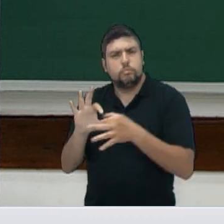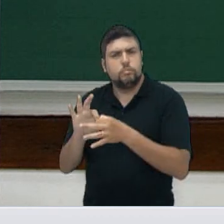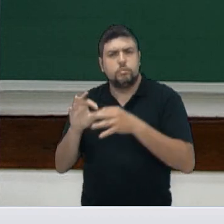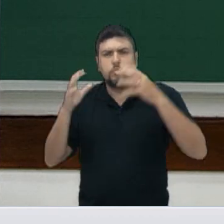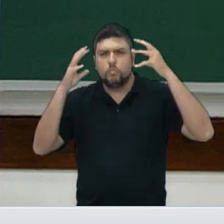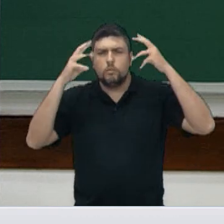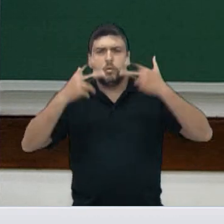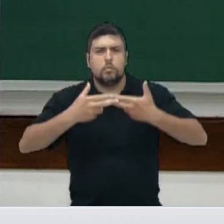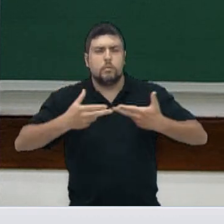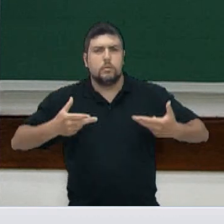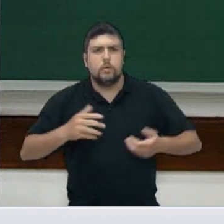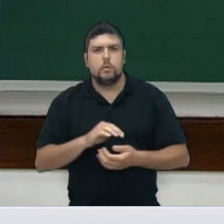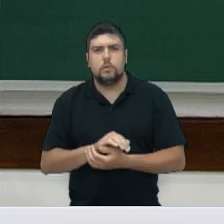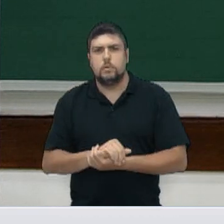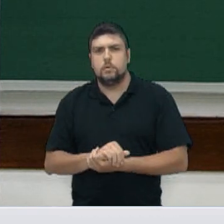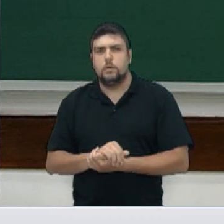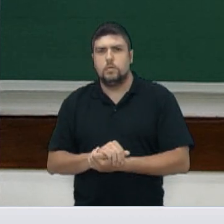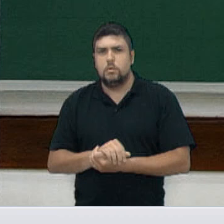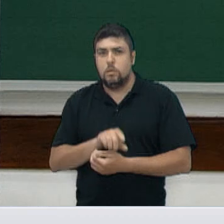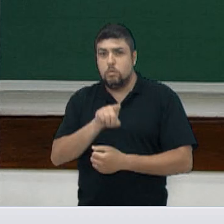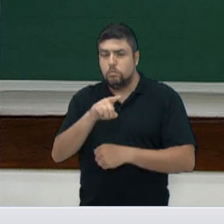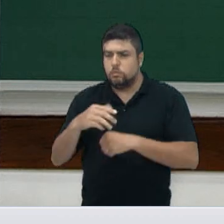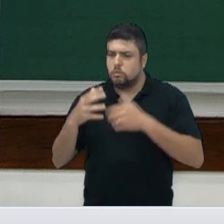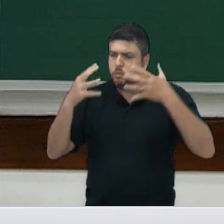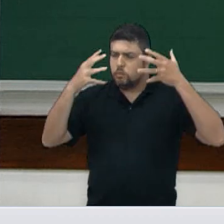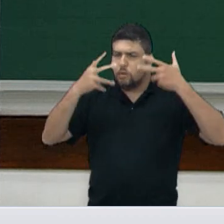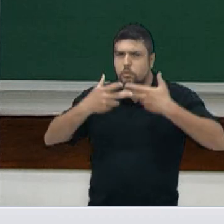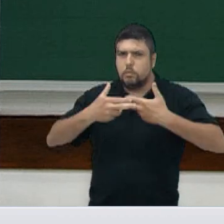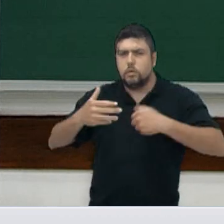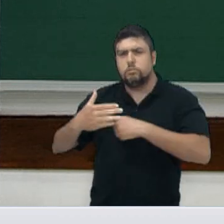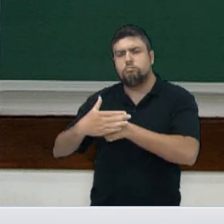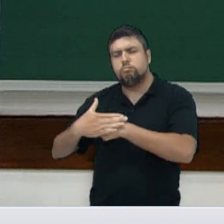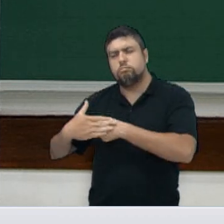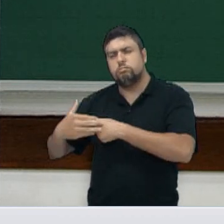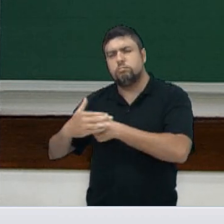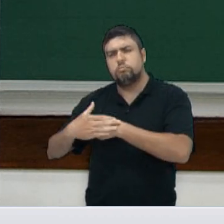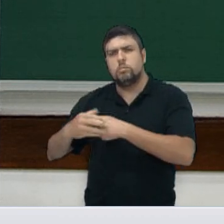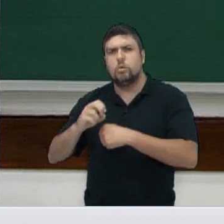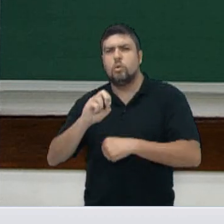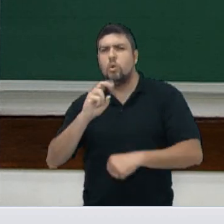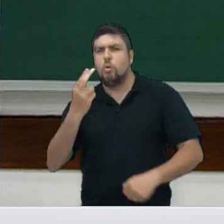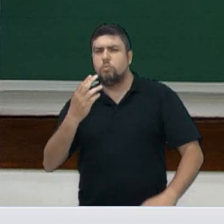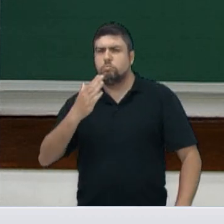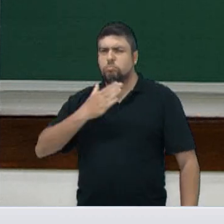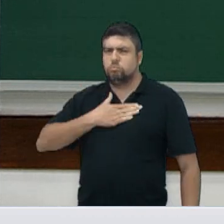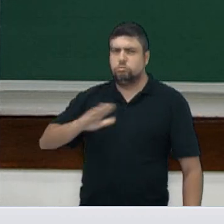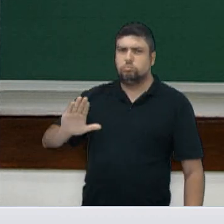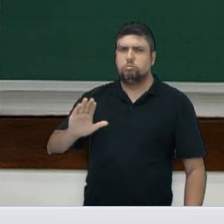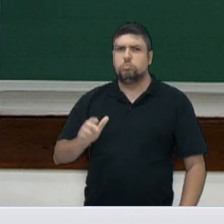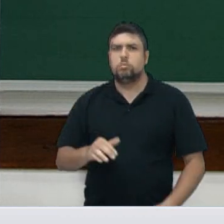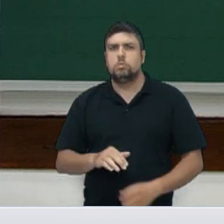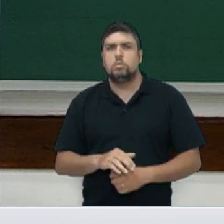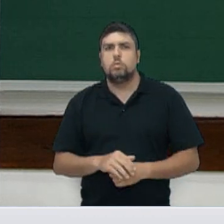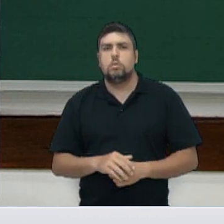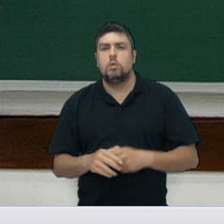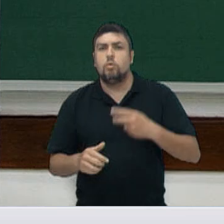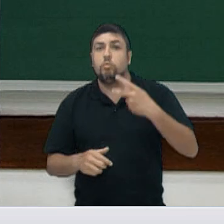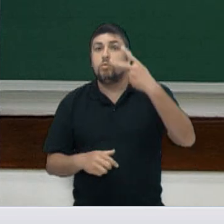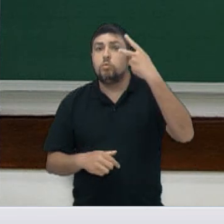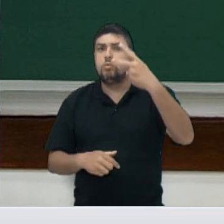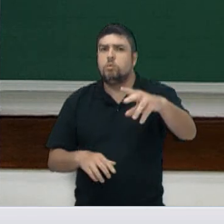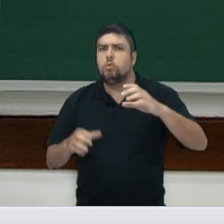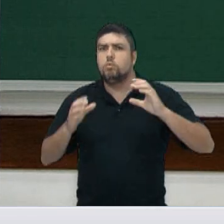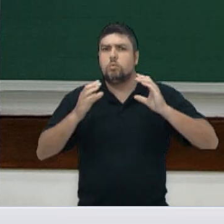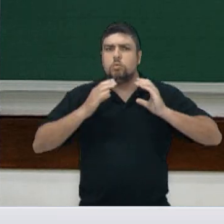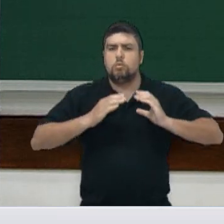Você trata os animais com carinho ou você não gosta deles? O seu comportamento com os